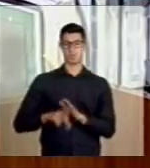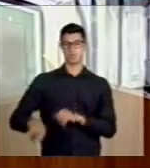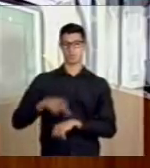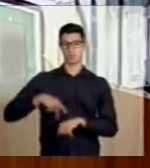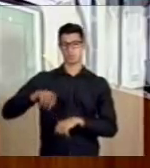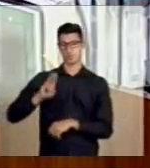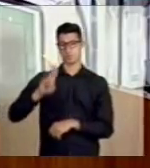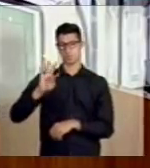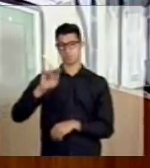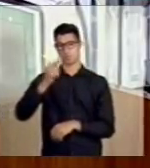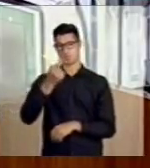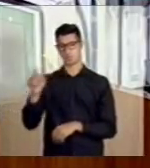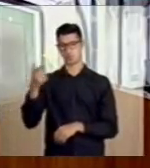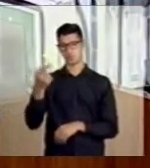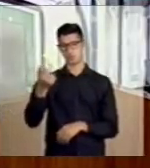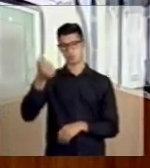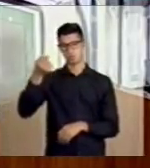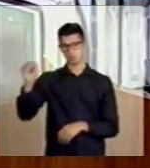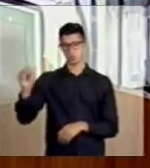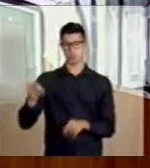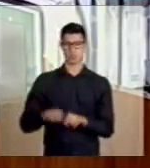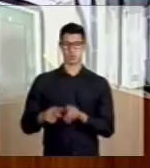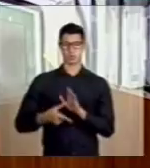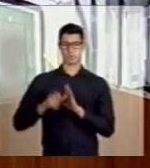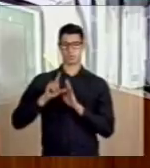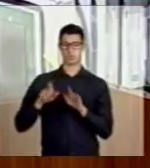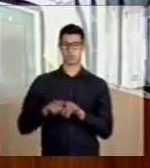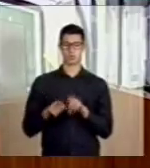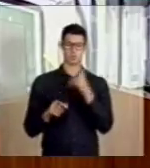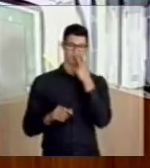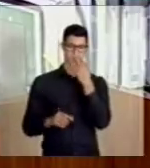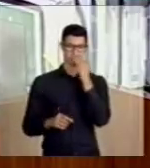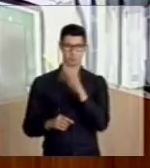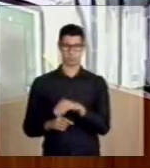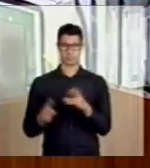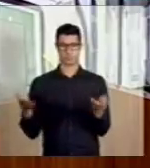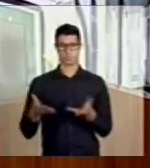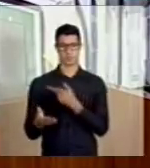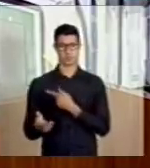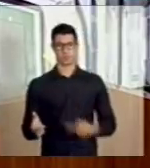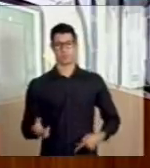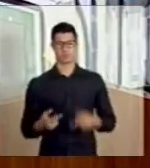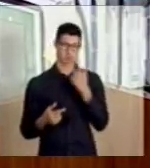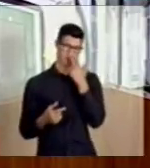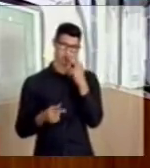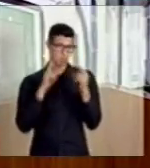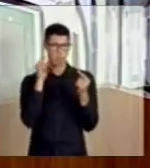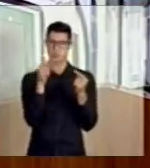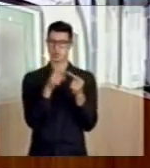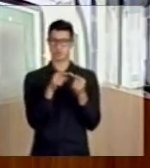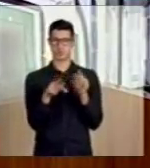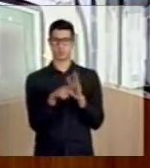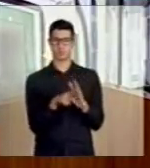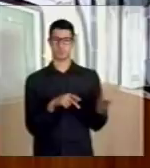de 2008. Isso consta do seu preâmbulo. Parece-me irrecusável, desse modo, senhora Presidente, considerado o objetivo fundamental